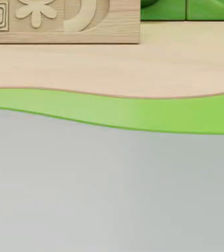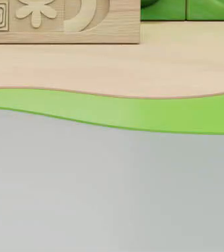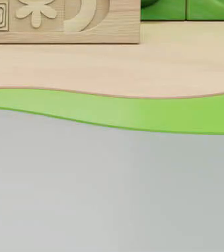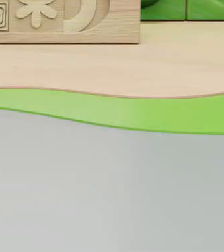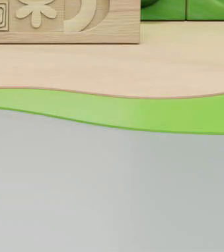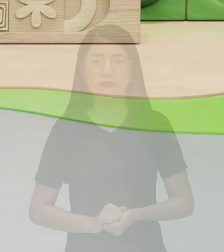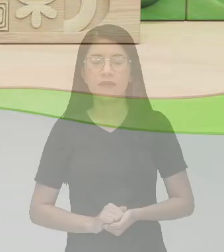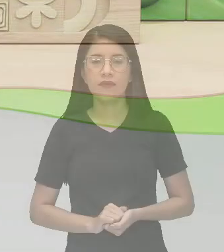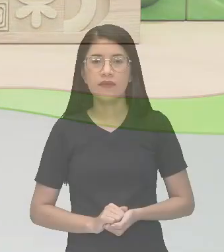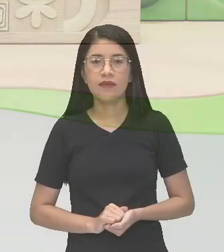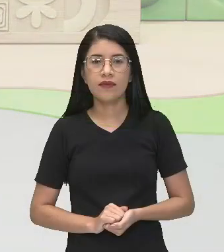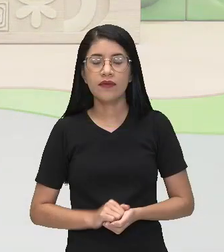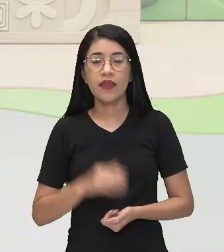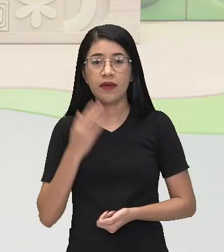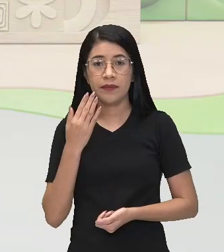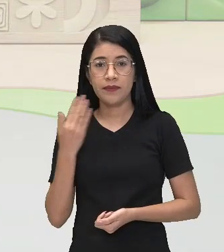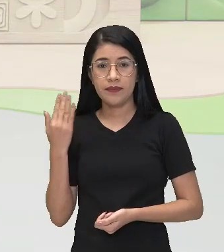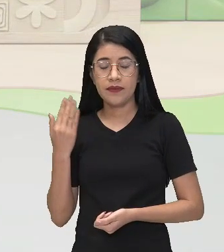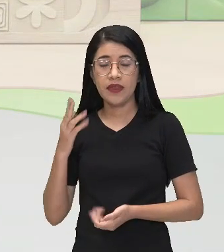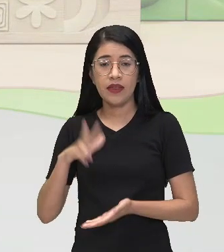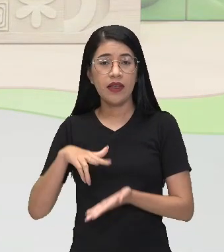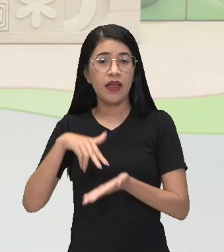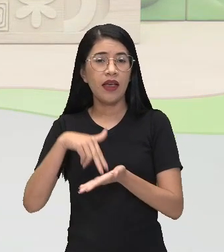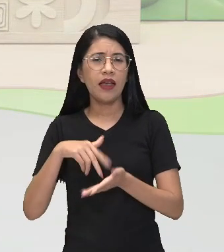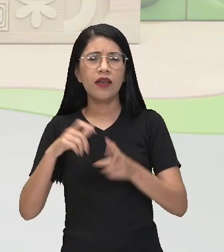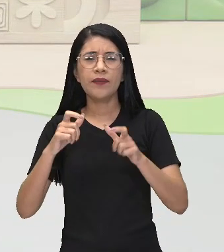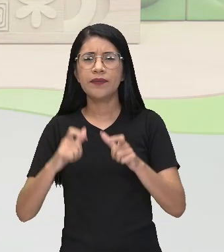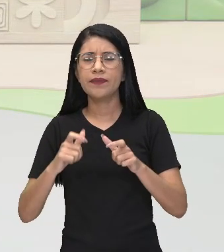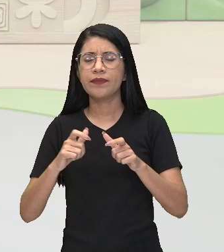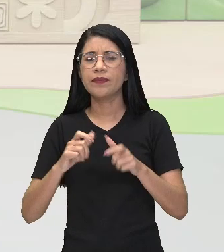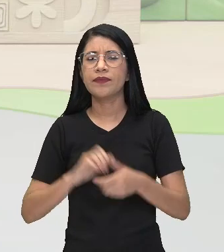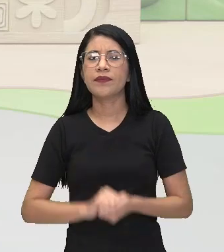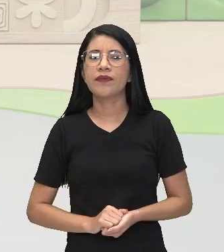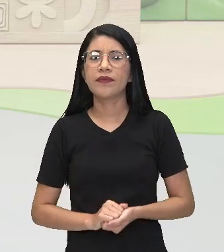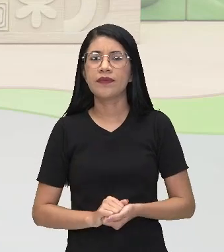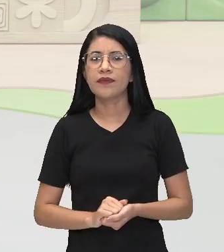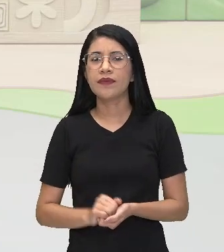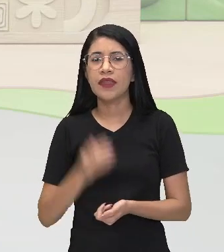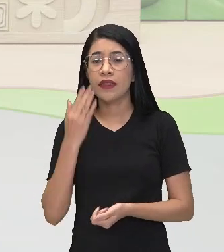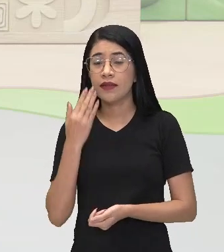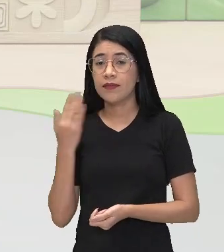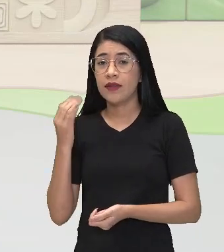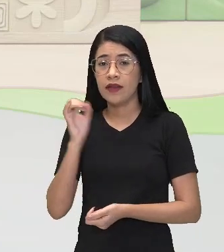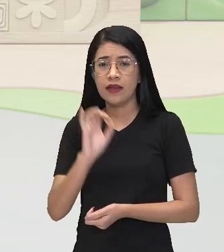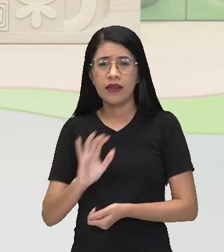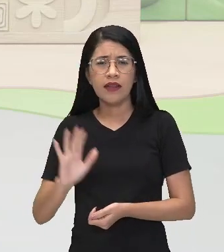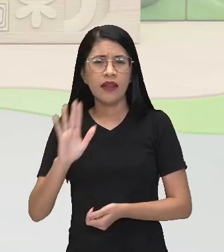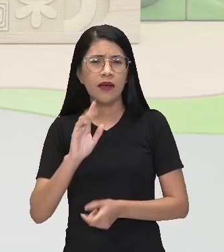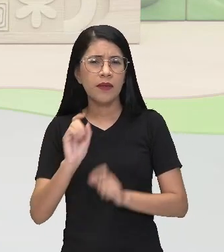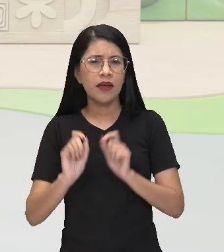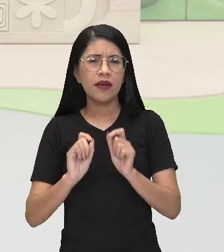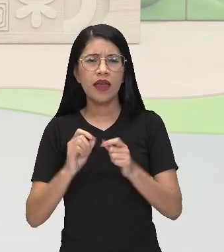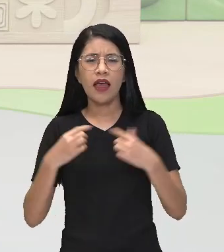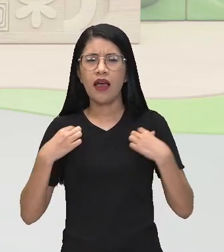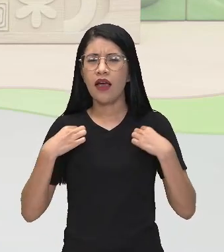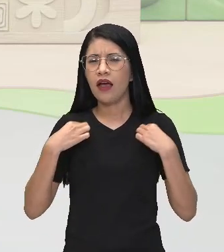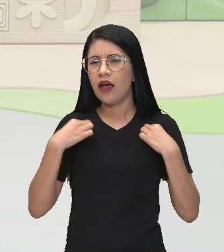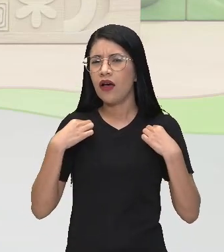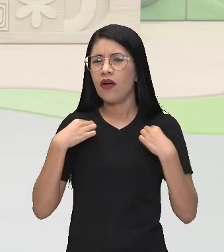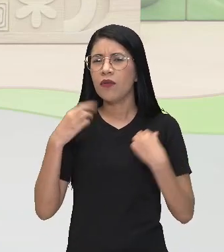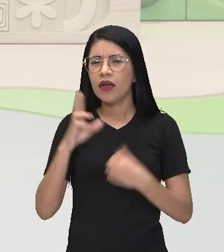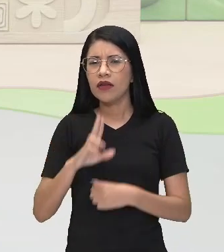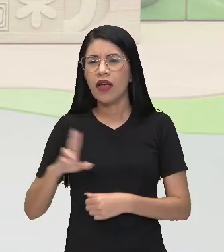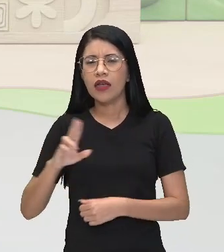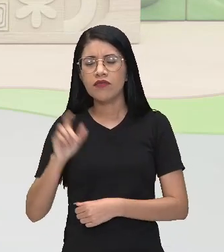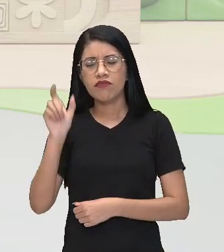Vejam vocês, eu estou aqui, ó. Olha só essa roupa aí que esta pessoa